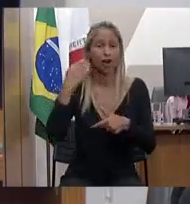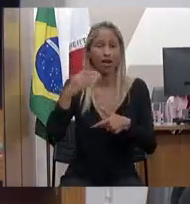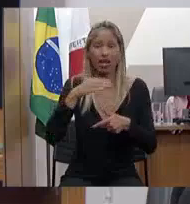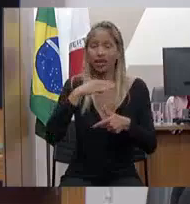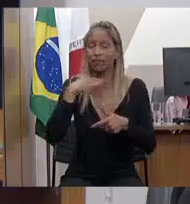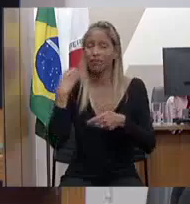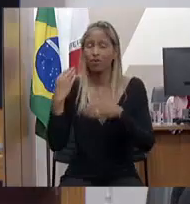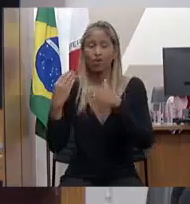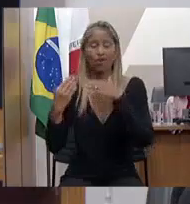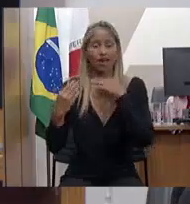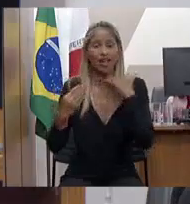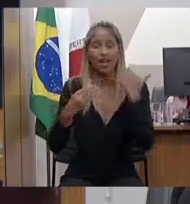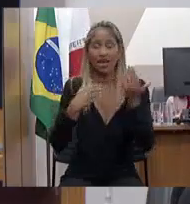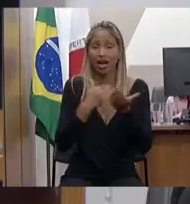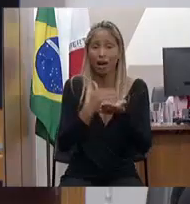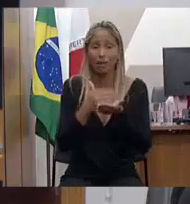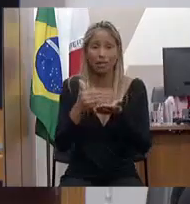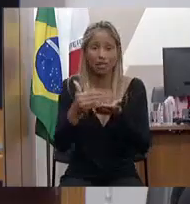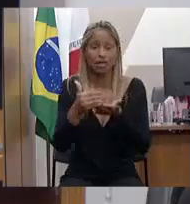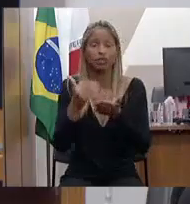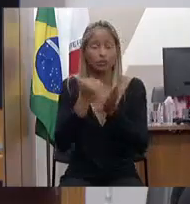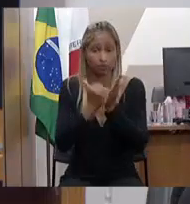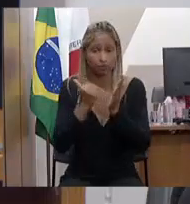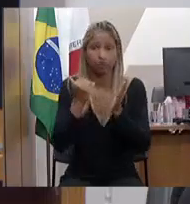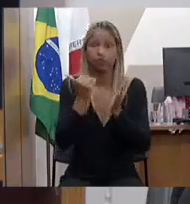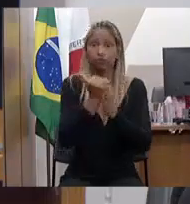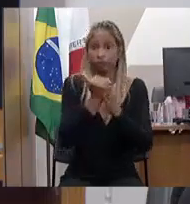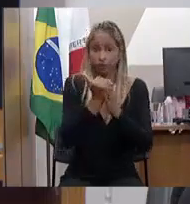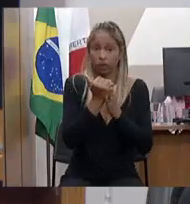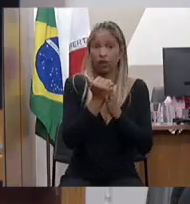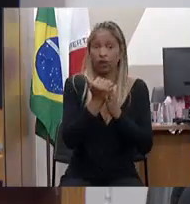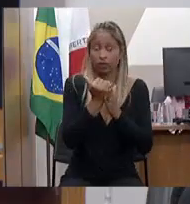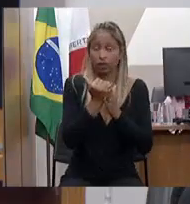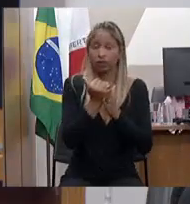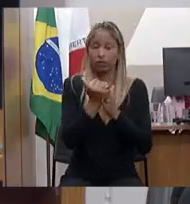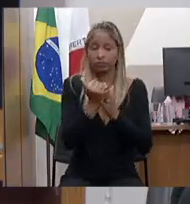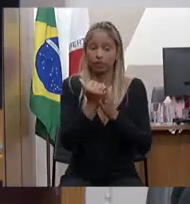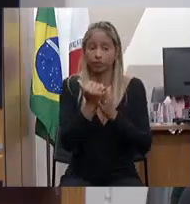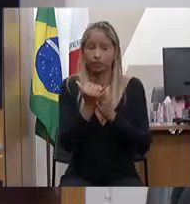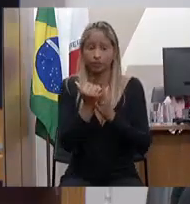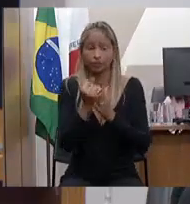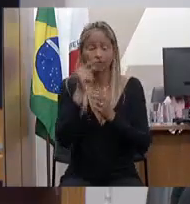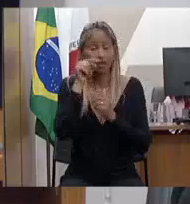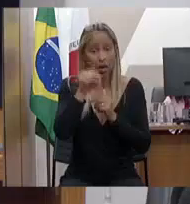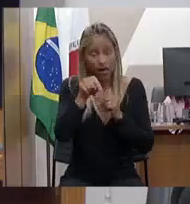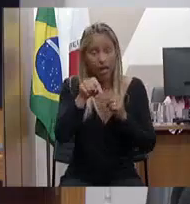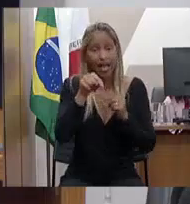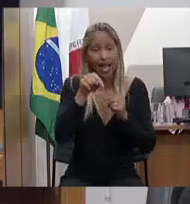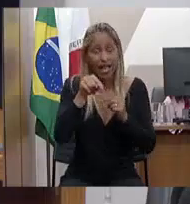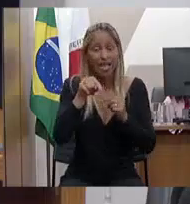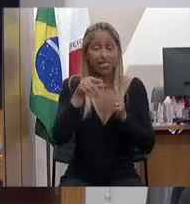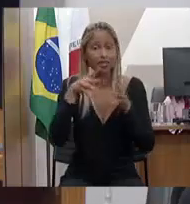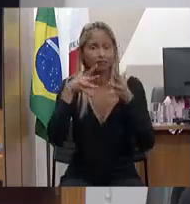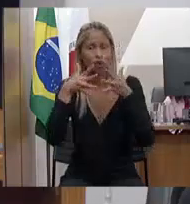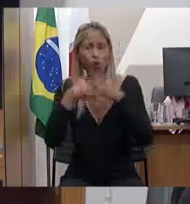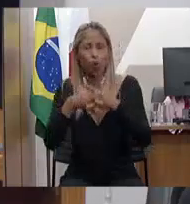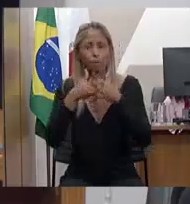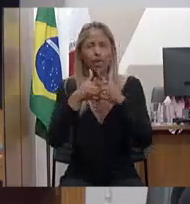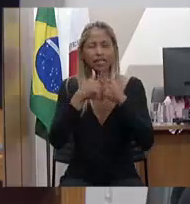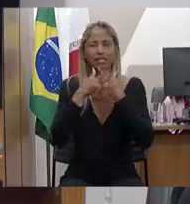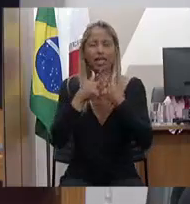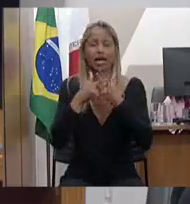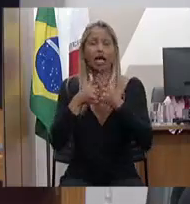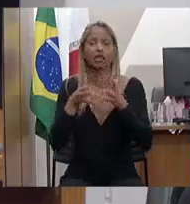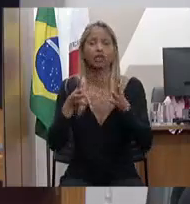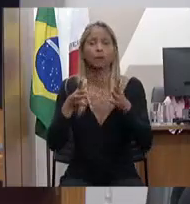a princípio estariam superadas então aí essa essa complexidade eu acho